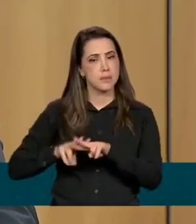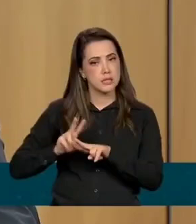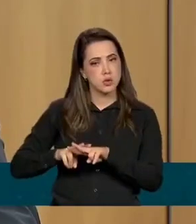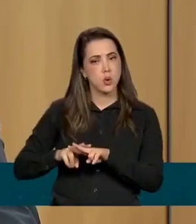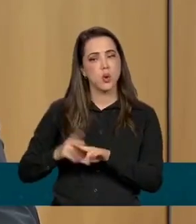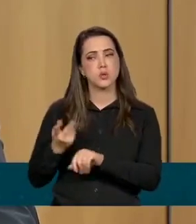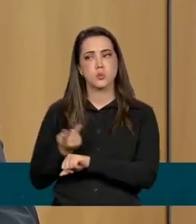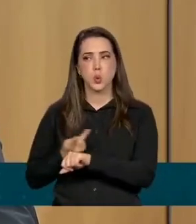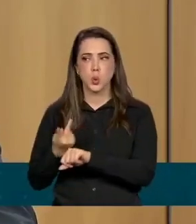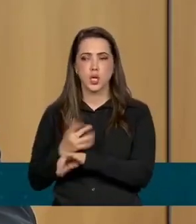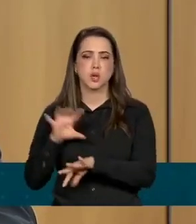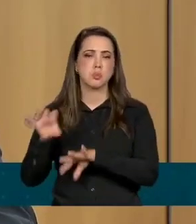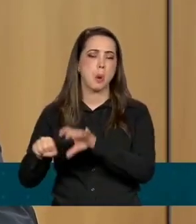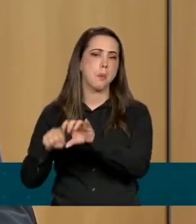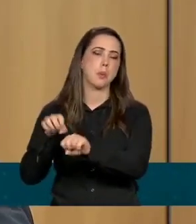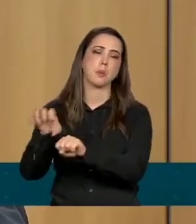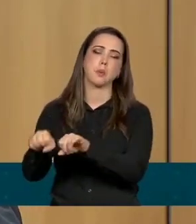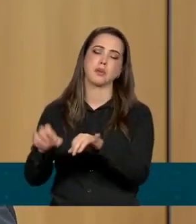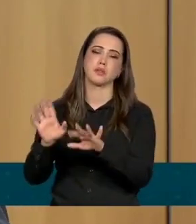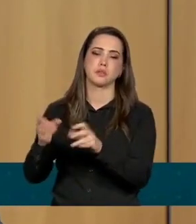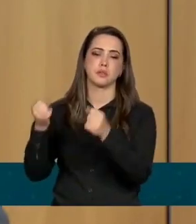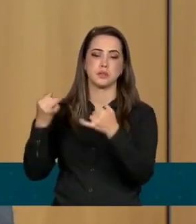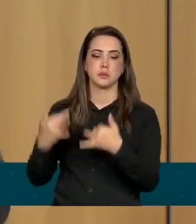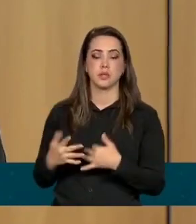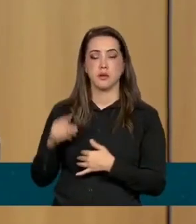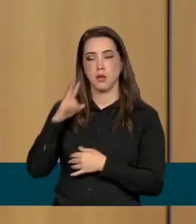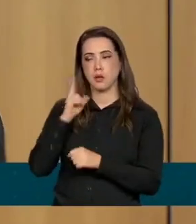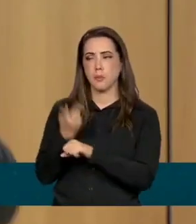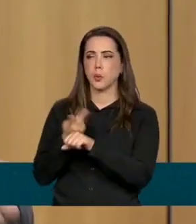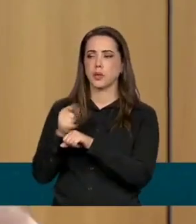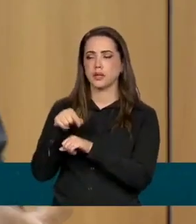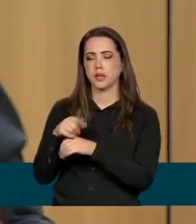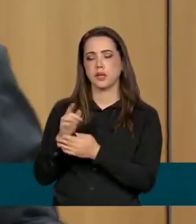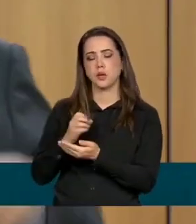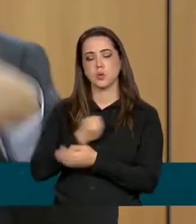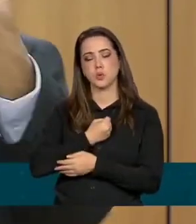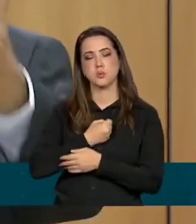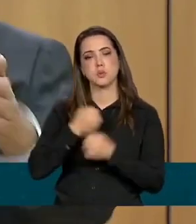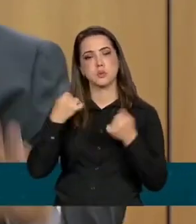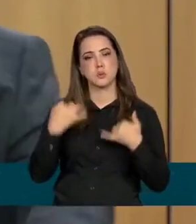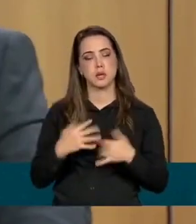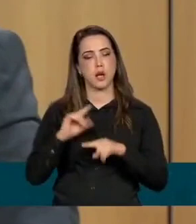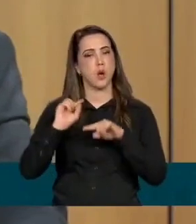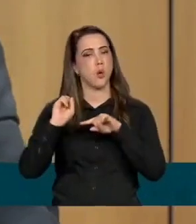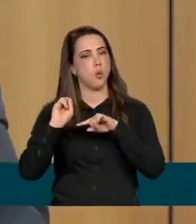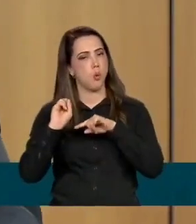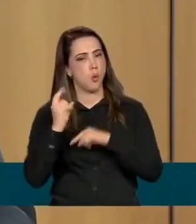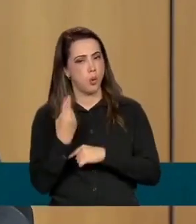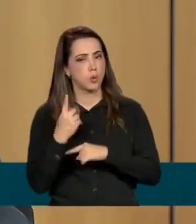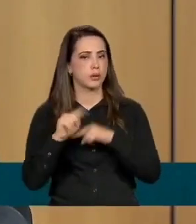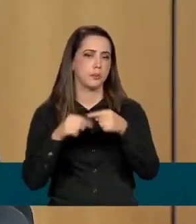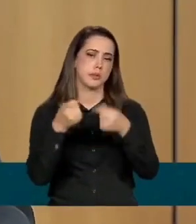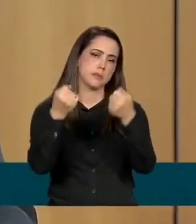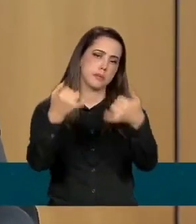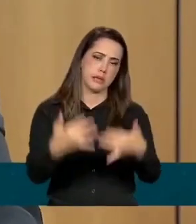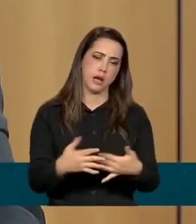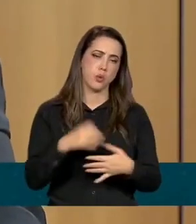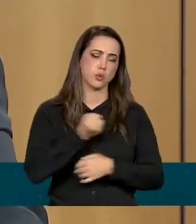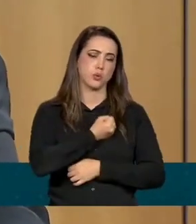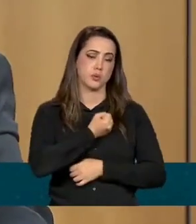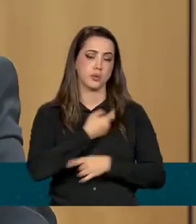e apreensões em vários estados, ela está levantando os números para que a gente possa, se não agora, informar precisamente,